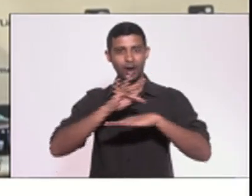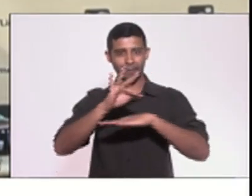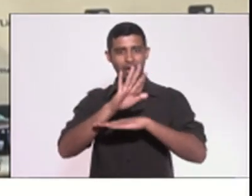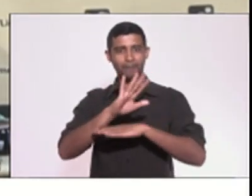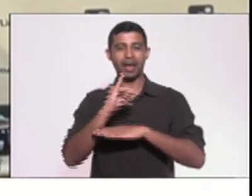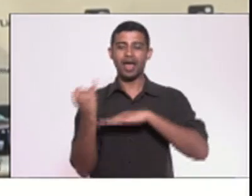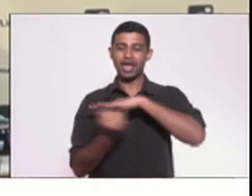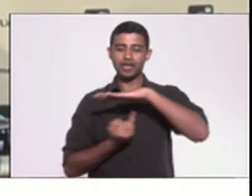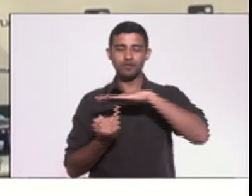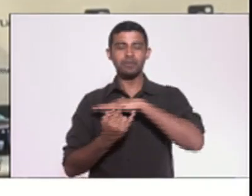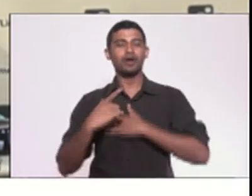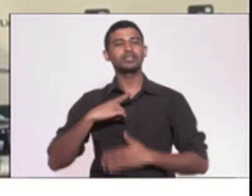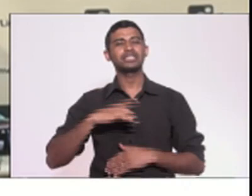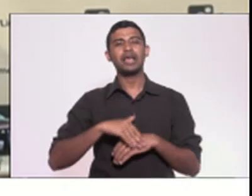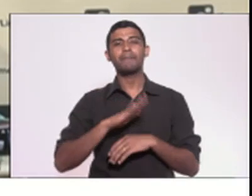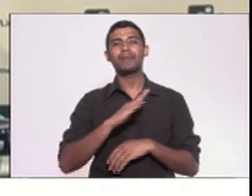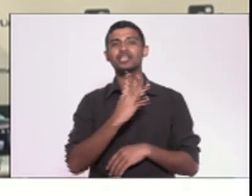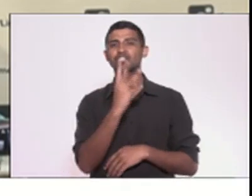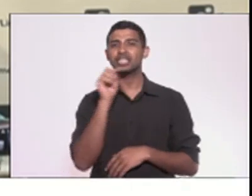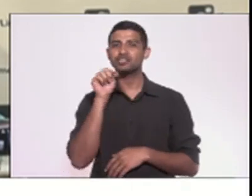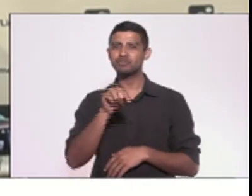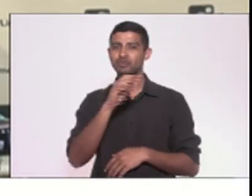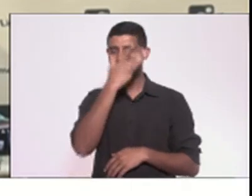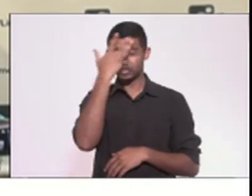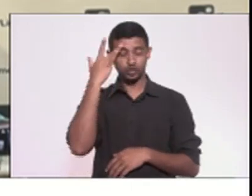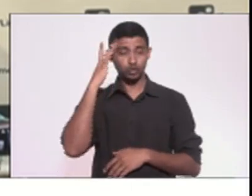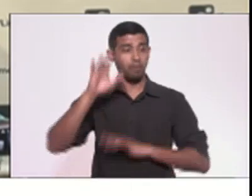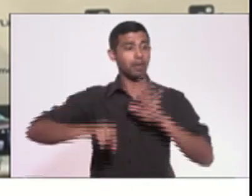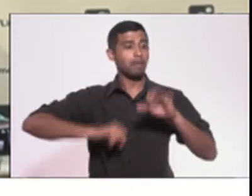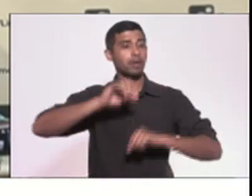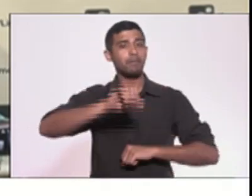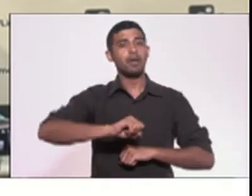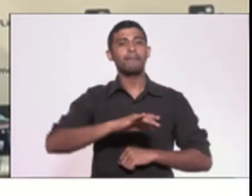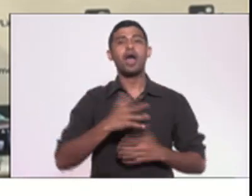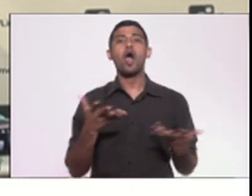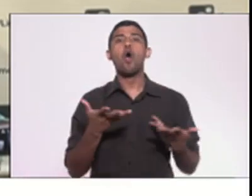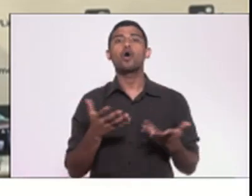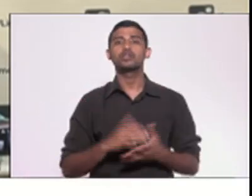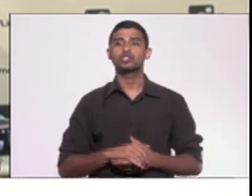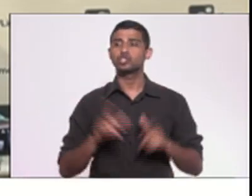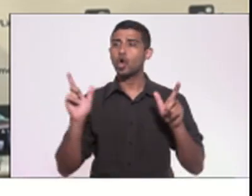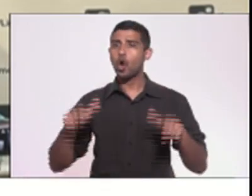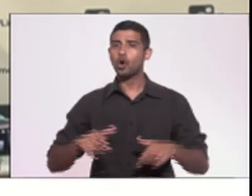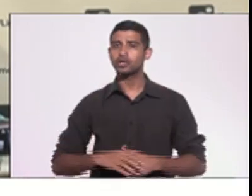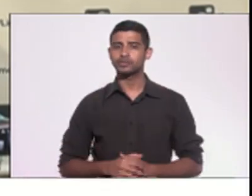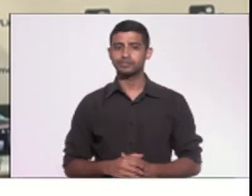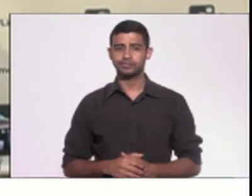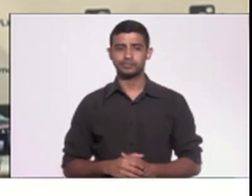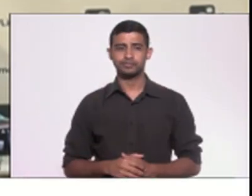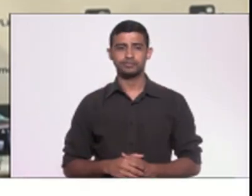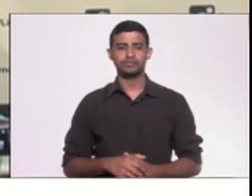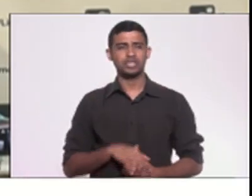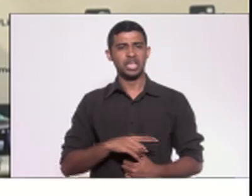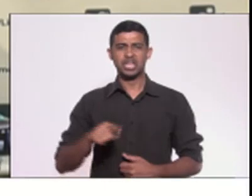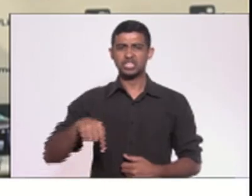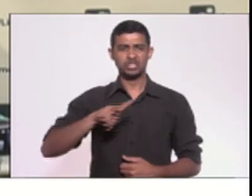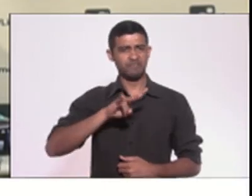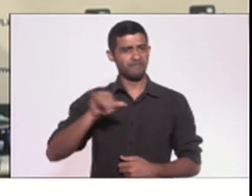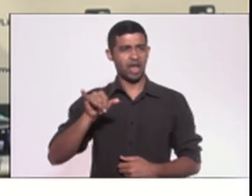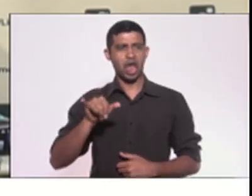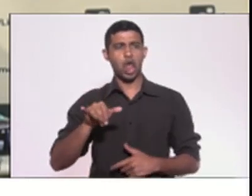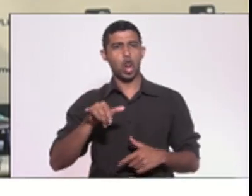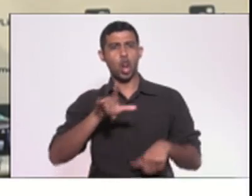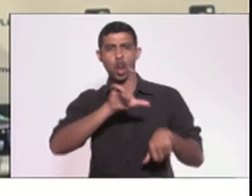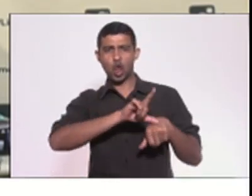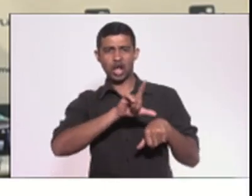pessoas catando materiais recicláveis. Para abastecer aonde? Onde que eles comercializam isso? Eles vão nesses depósitos, muitos